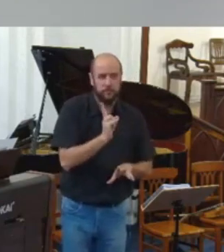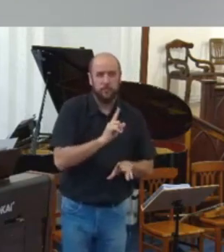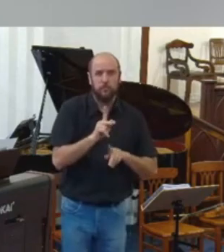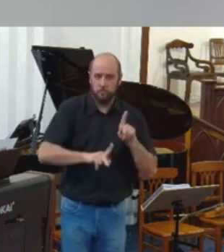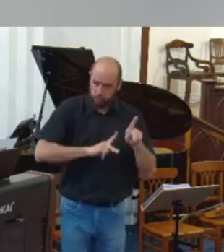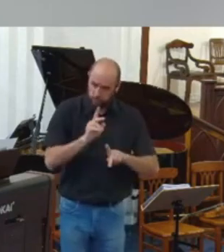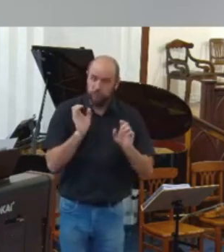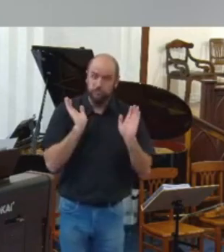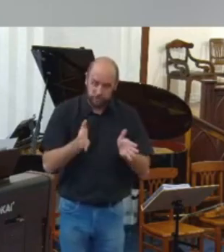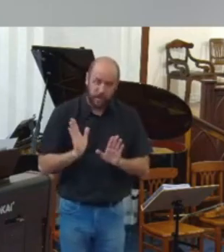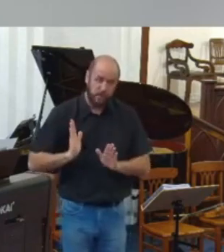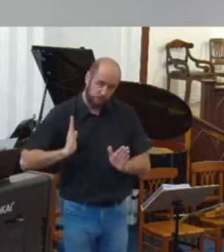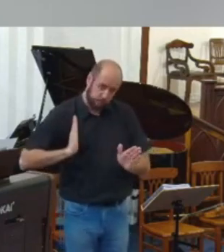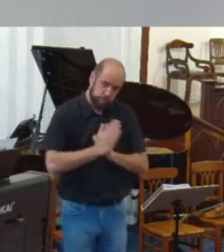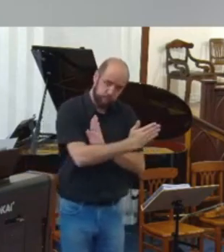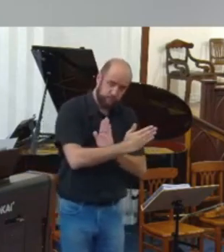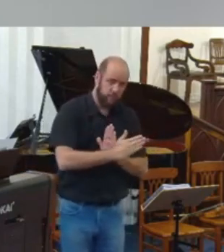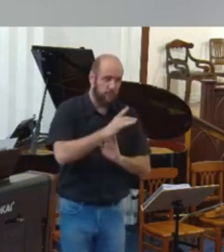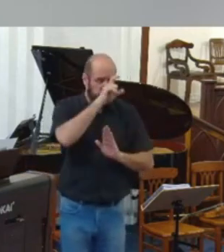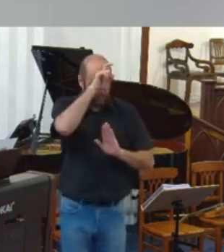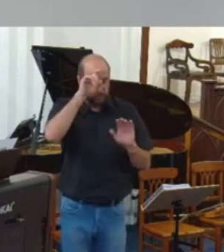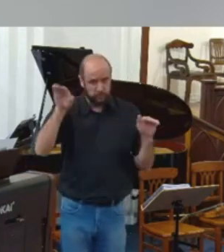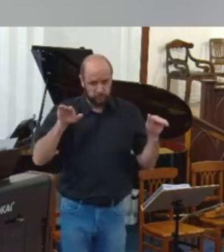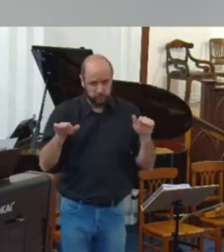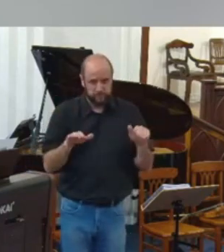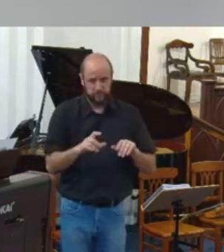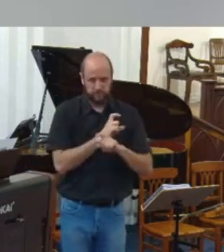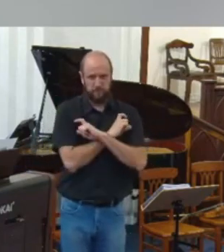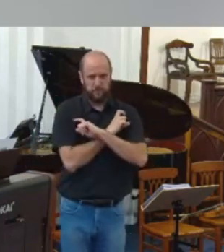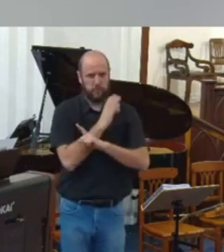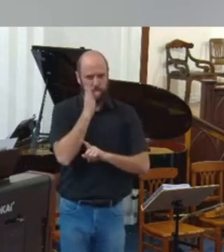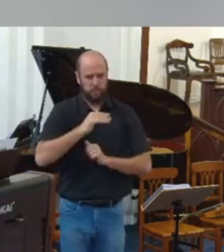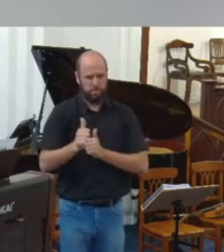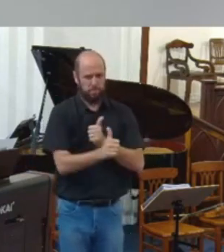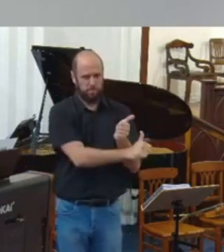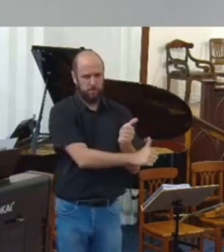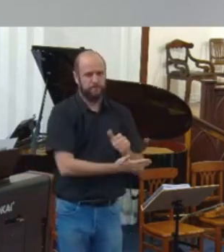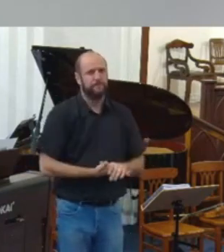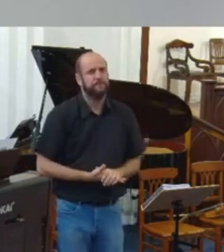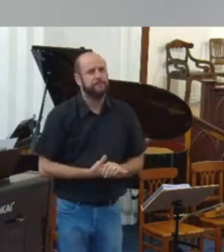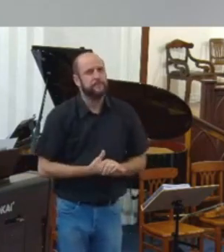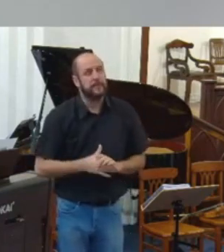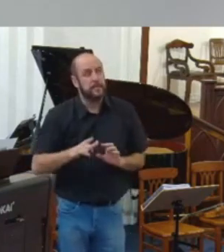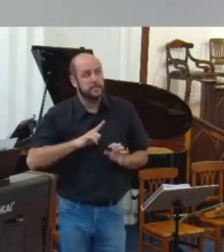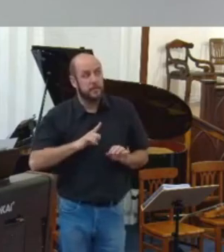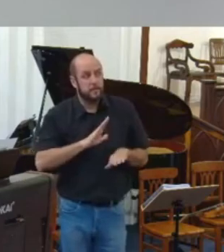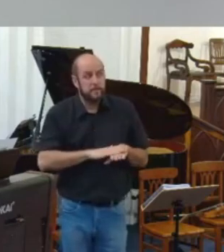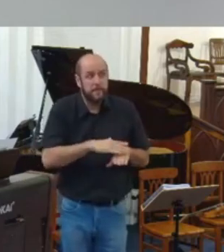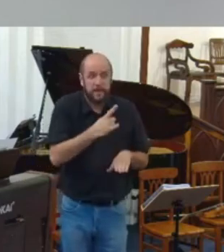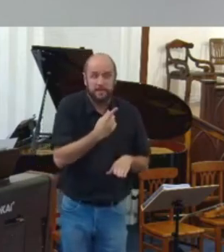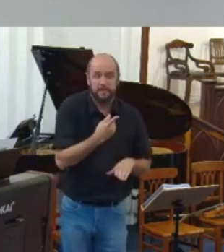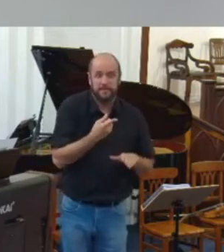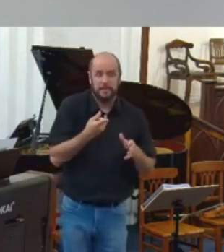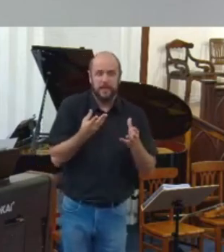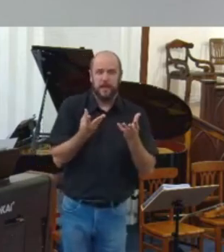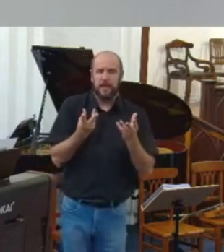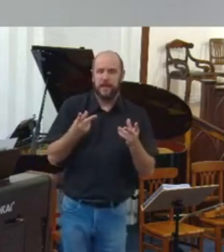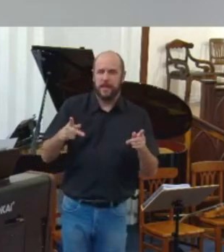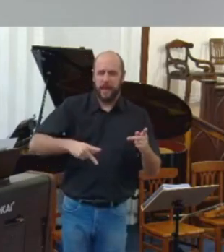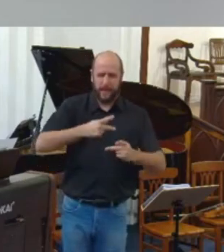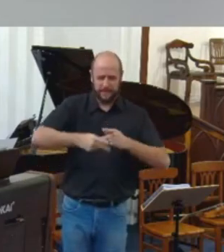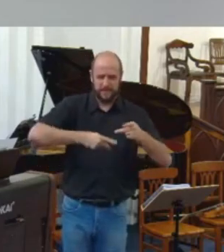estavam saindo, correndo mesmo do Egito, para escapar de Faraó. E eles tinham um outro elemento lá atrás, que eram ervas